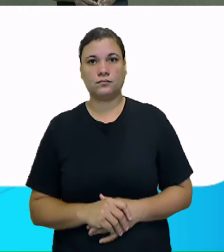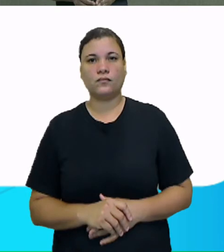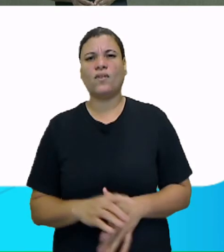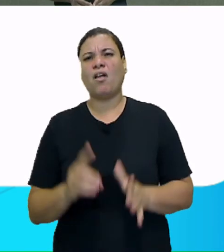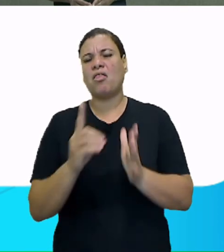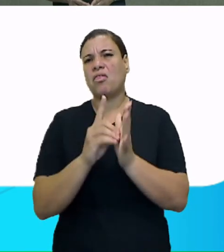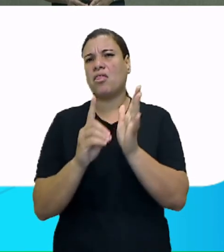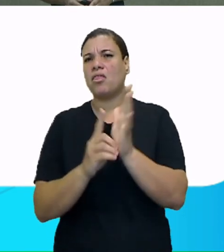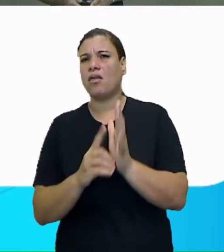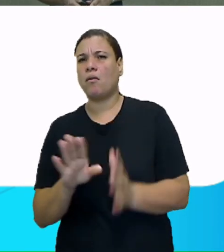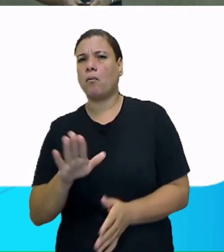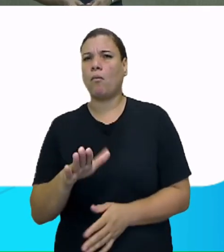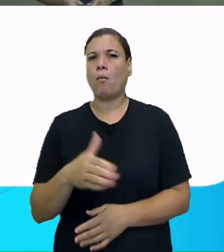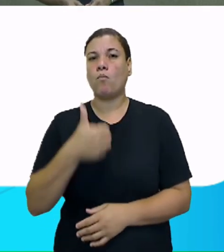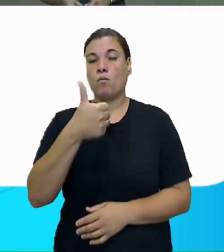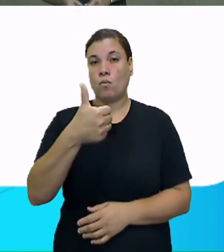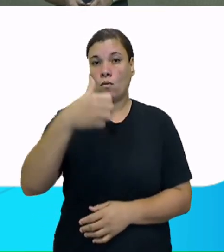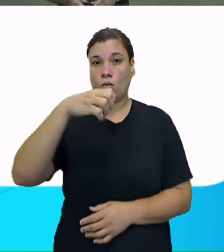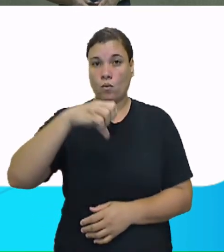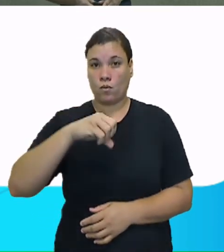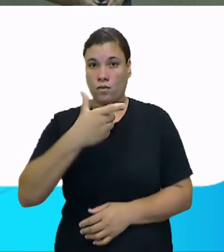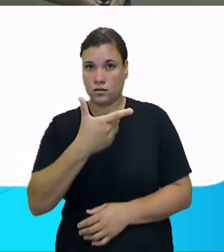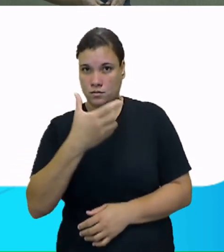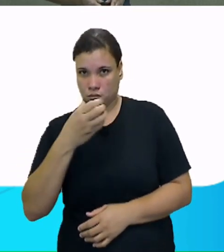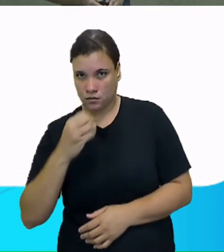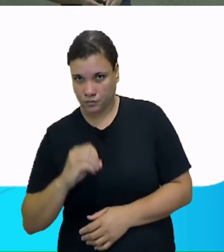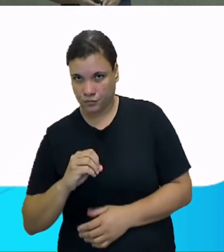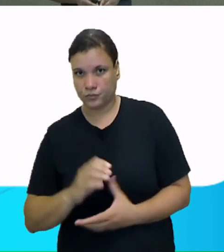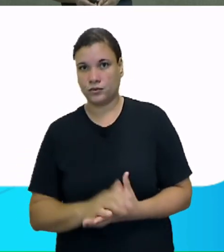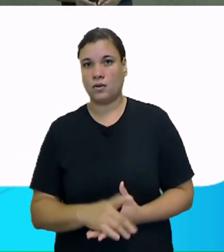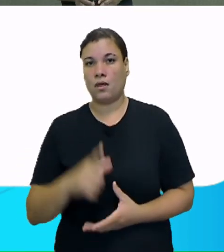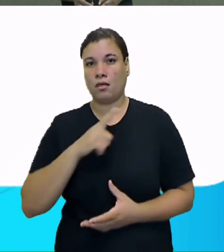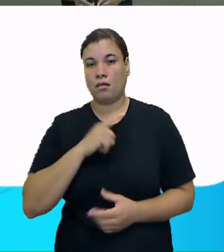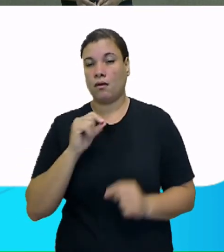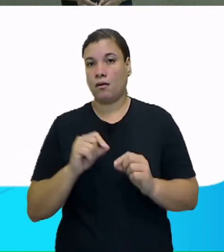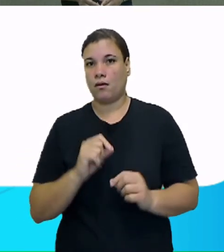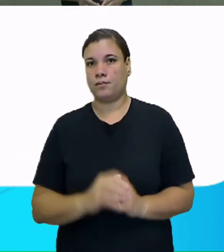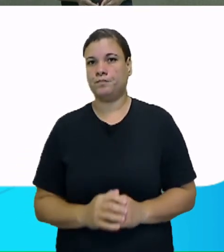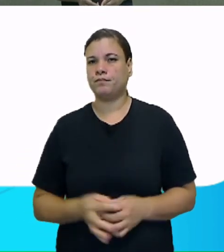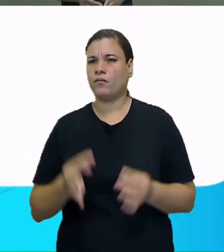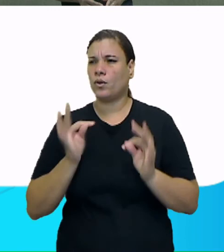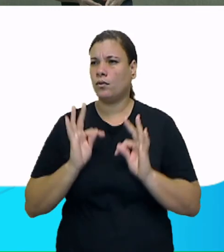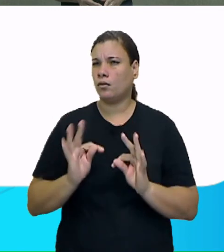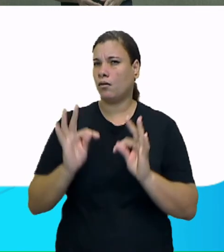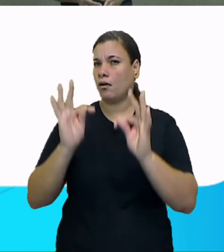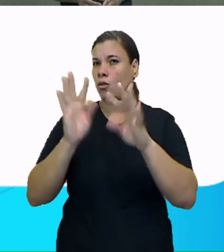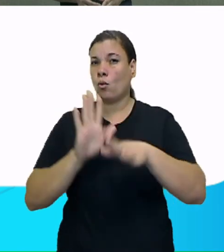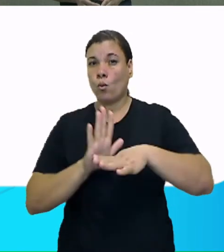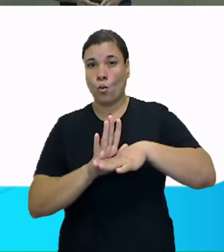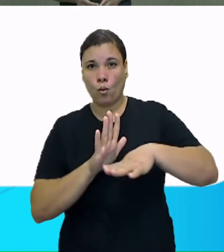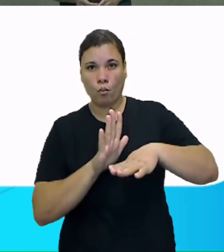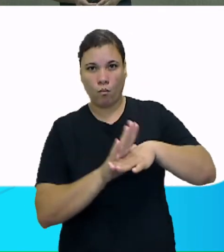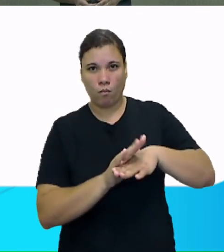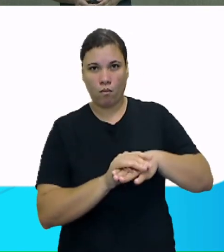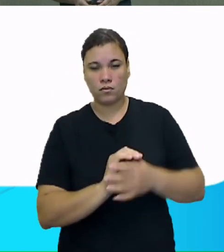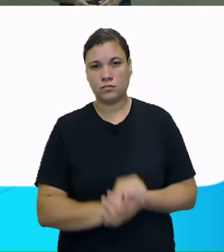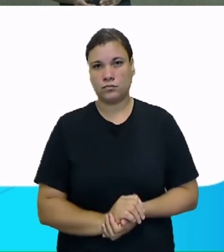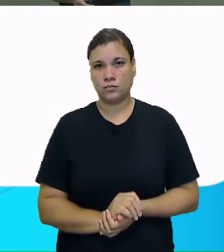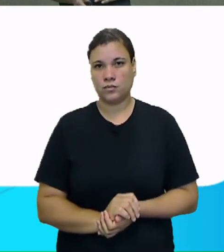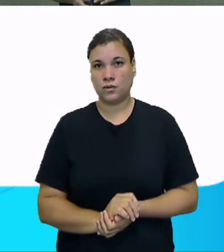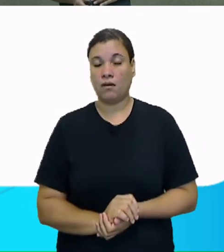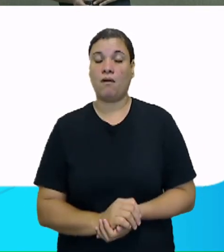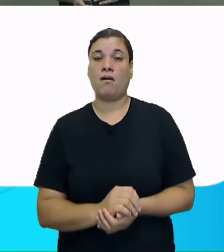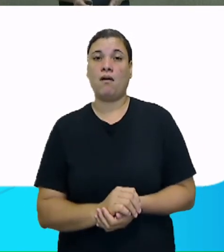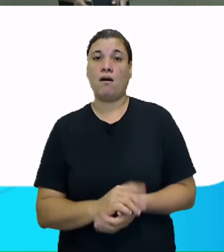Já na década de 1920, as novas tecnologias permitiram o envio de imagens